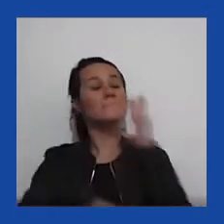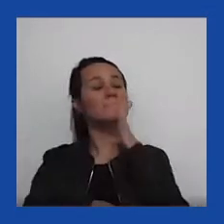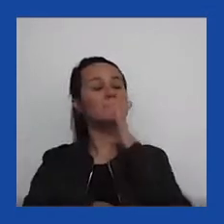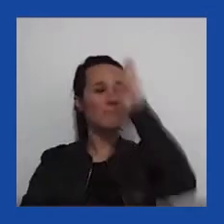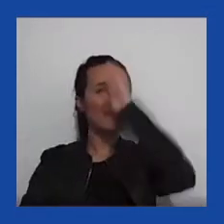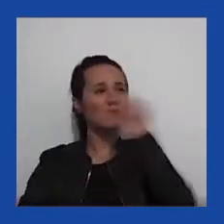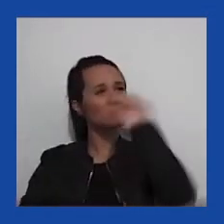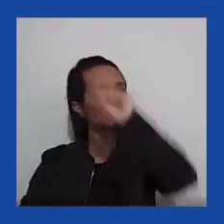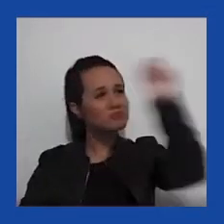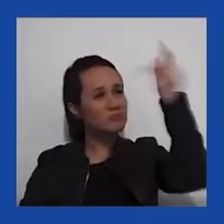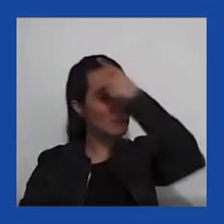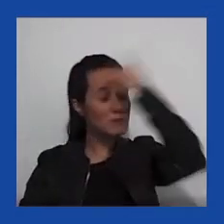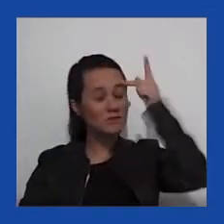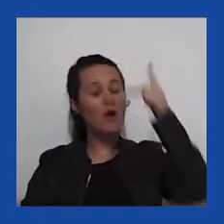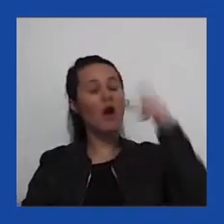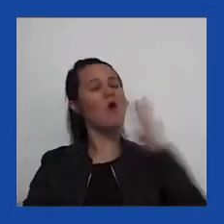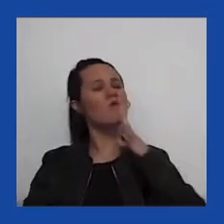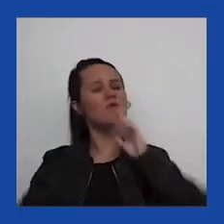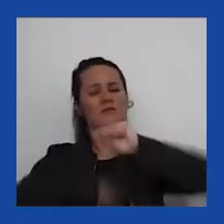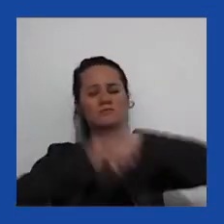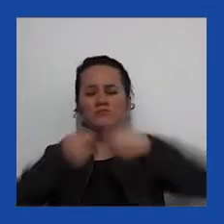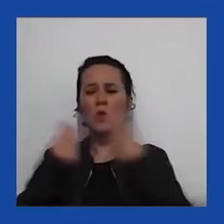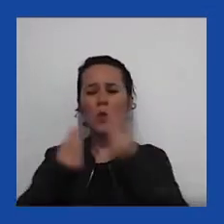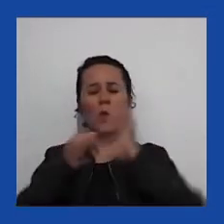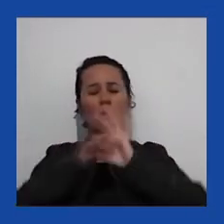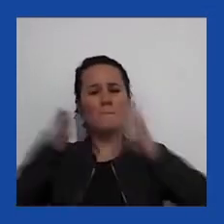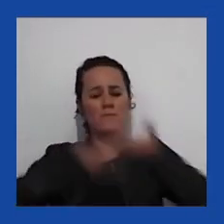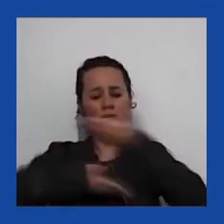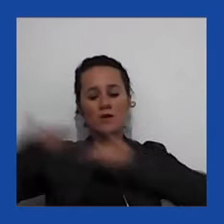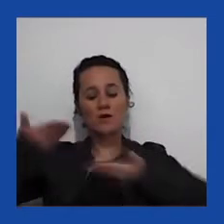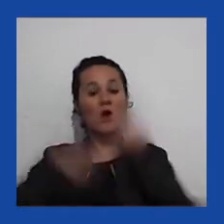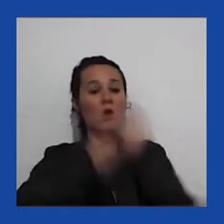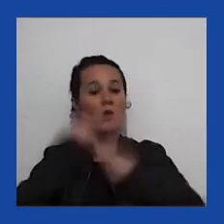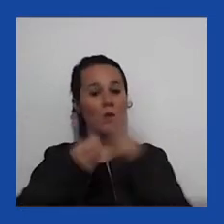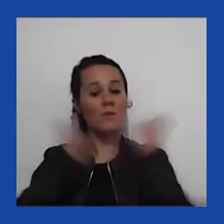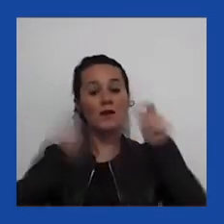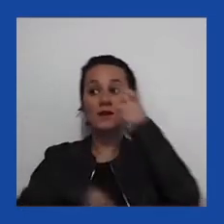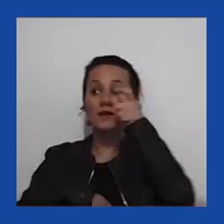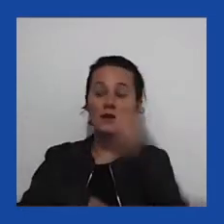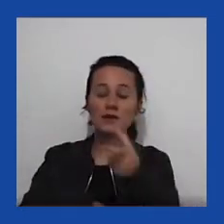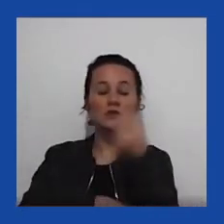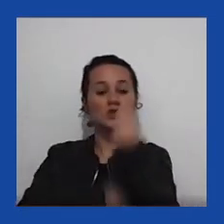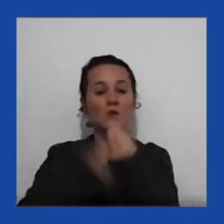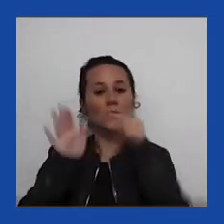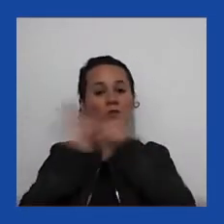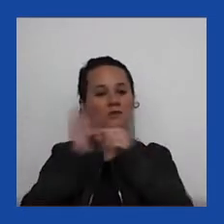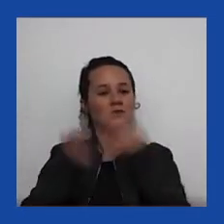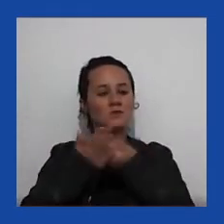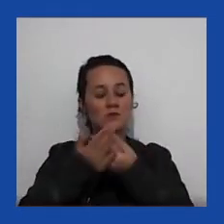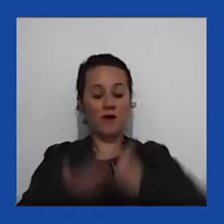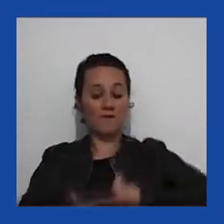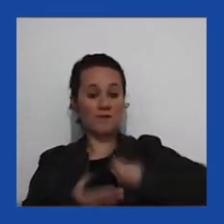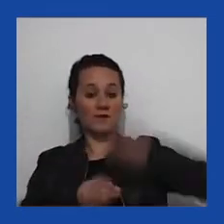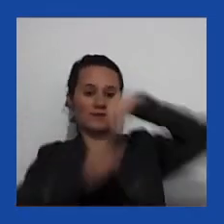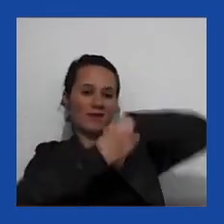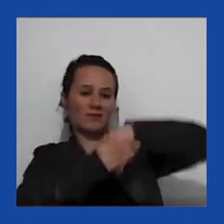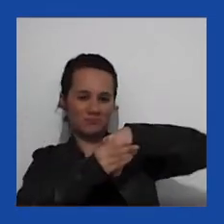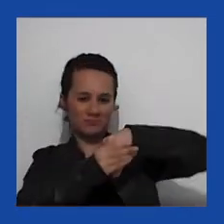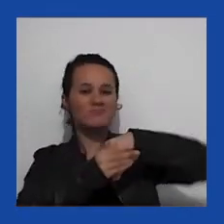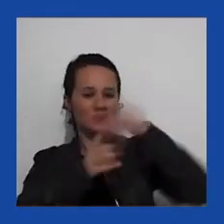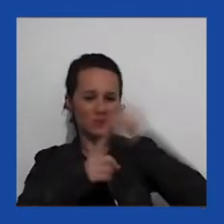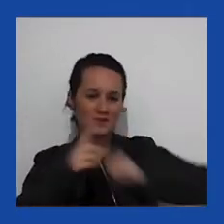valores da democracia e se interessarem por participar ativamente da vida em sociedade. Acho